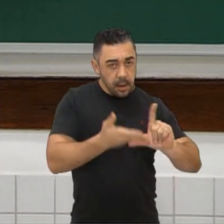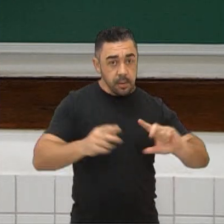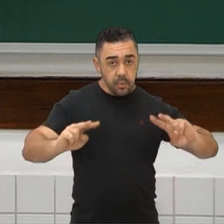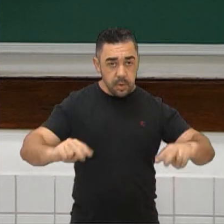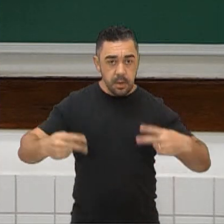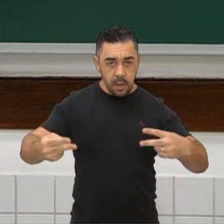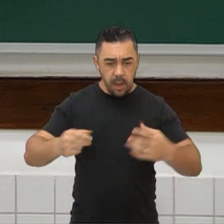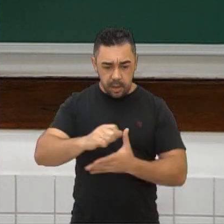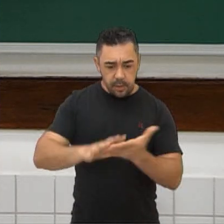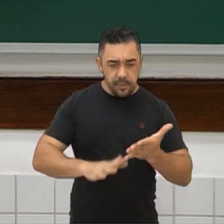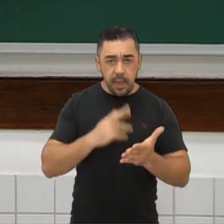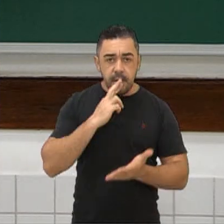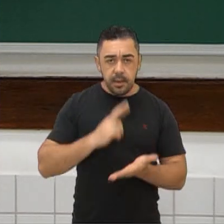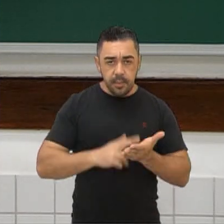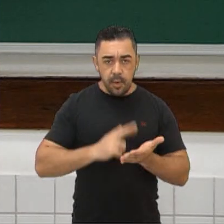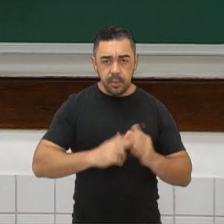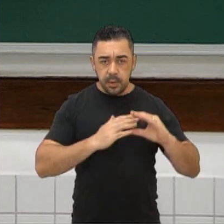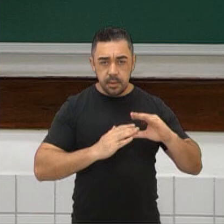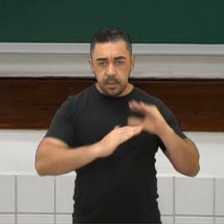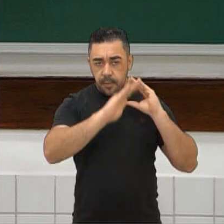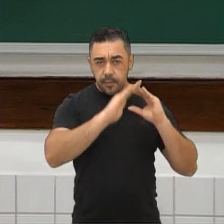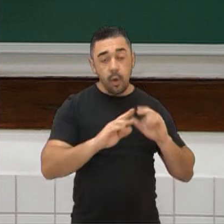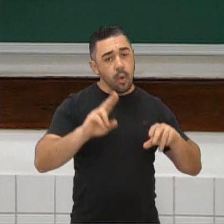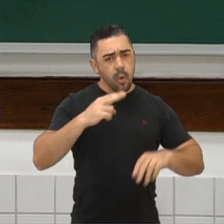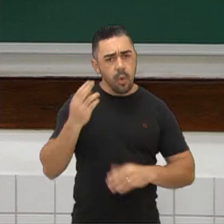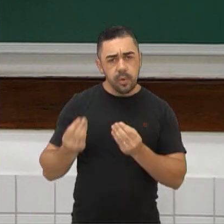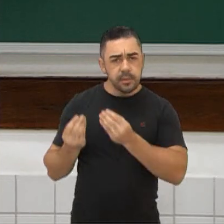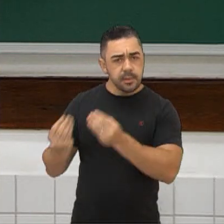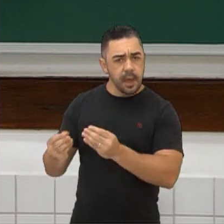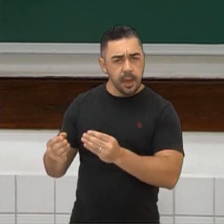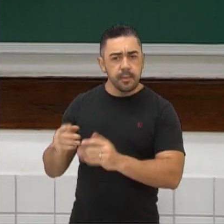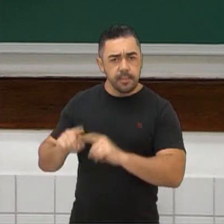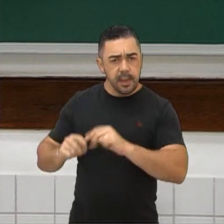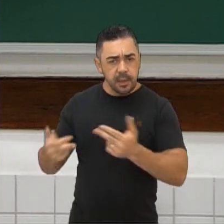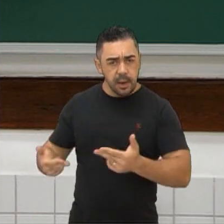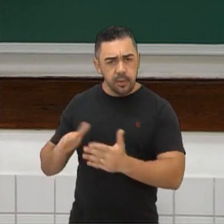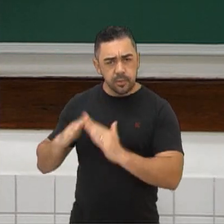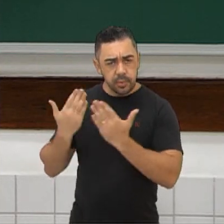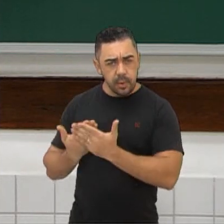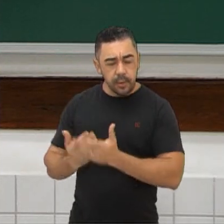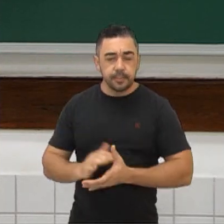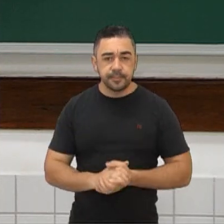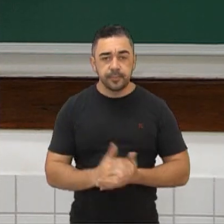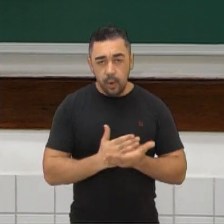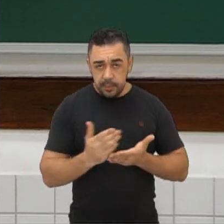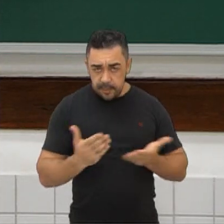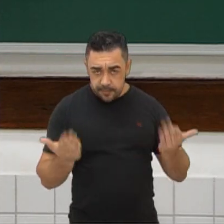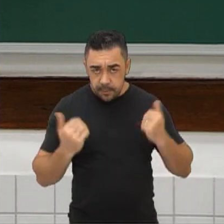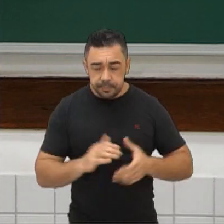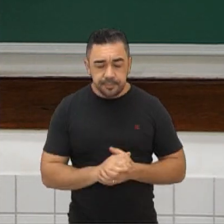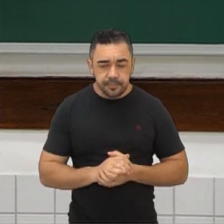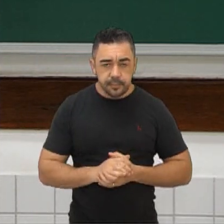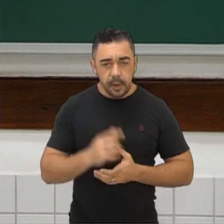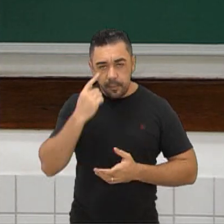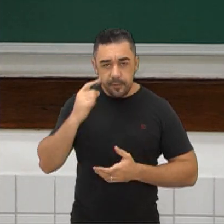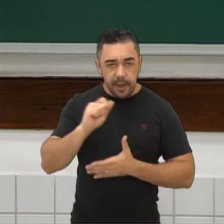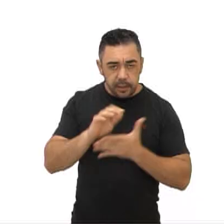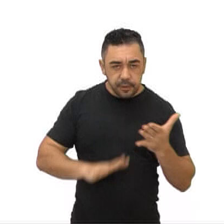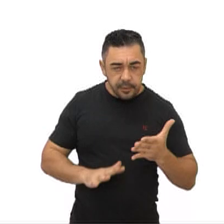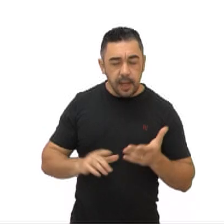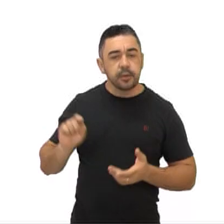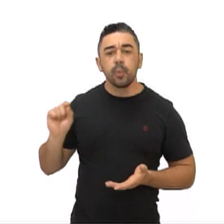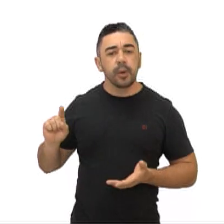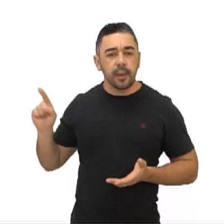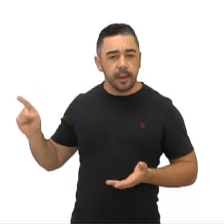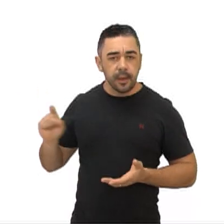lá do Classroom ou entregue a atividade impressa na escola. Vamos começar? Então, na aula de hoje, nós vamos resolver exercícios